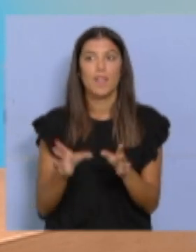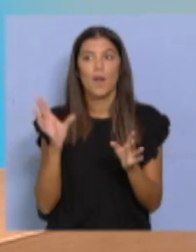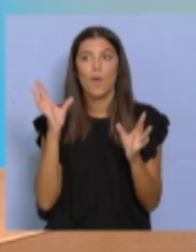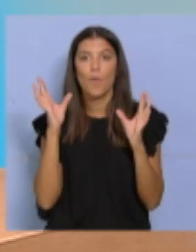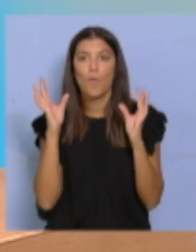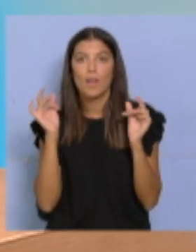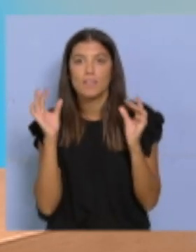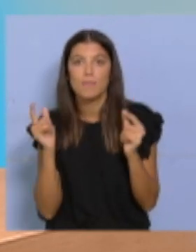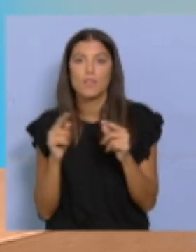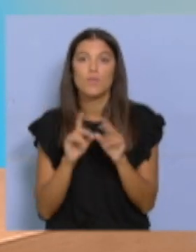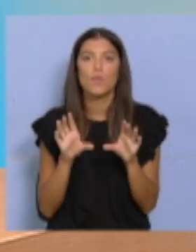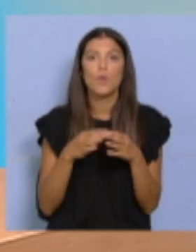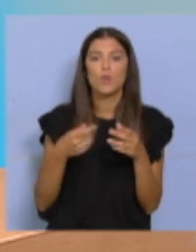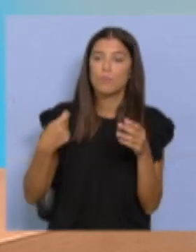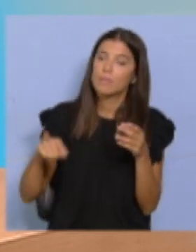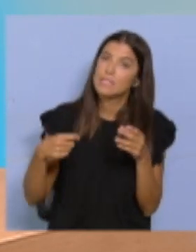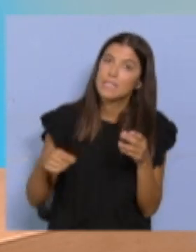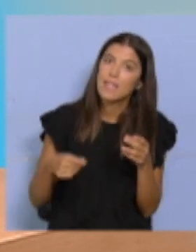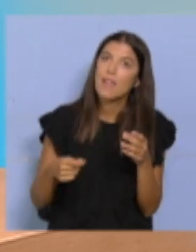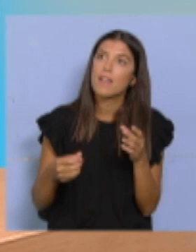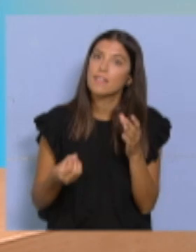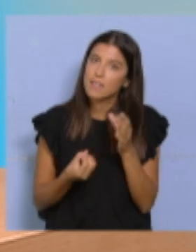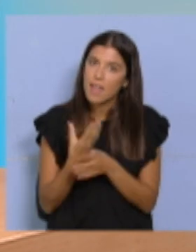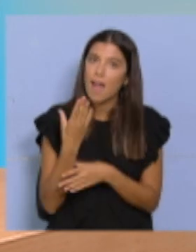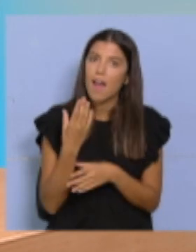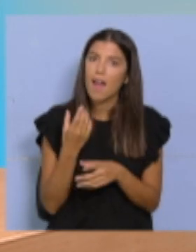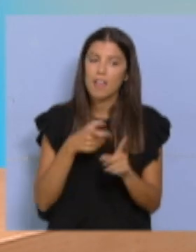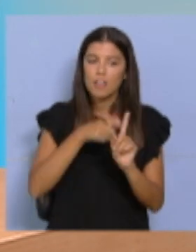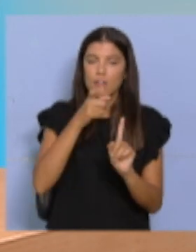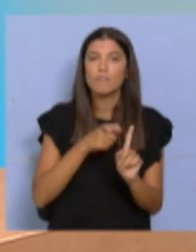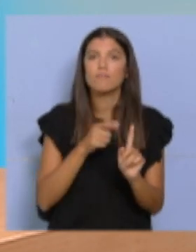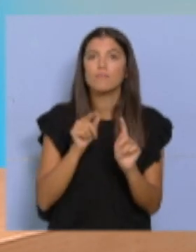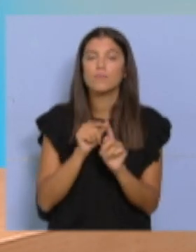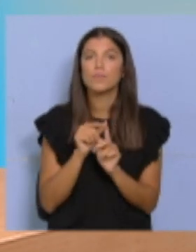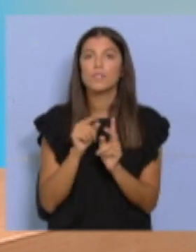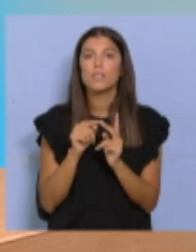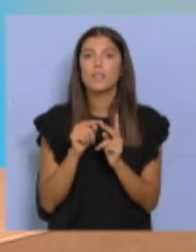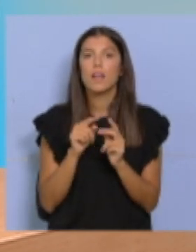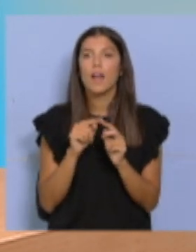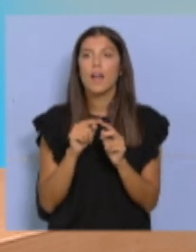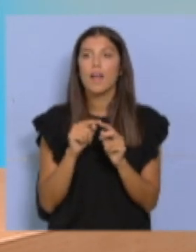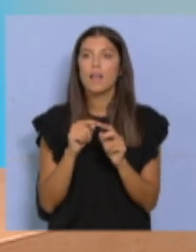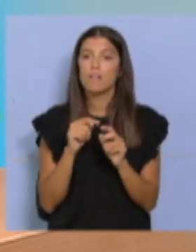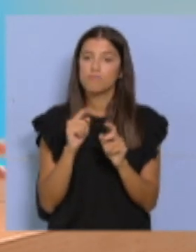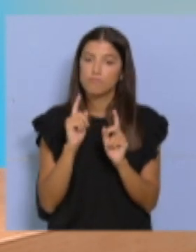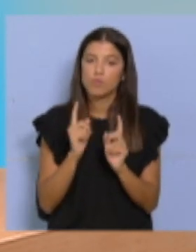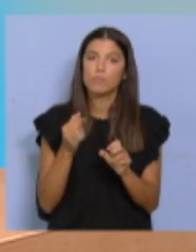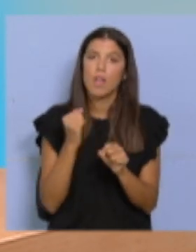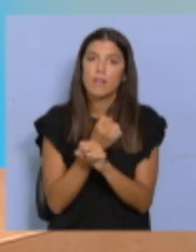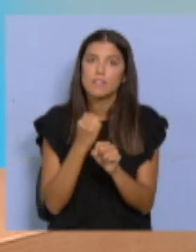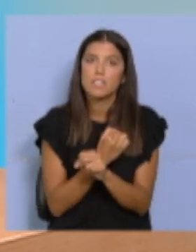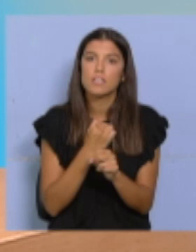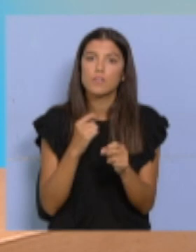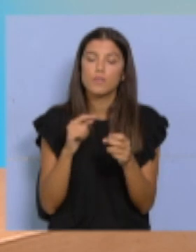comunidade, o presidente, tomar consciência de alguns serviços que eram importantes ter presentes, a questão da